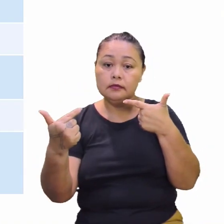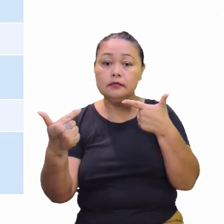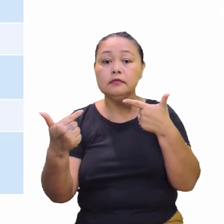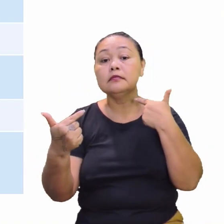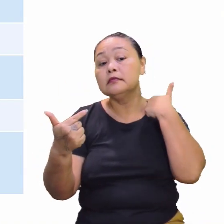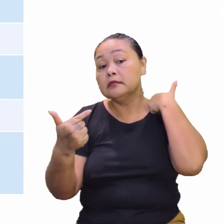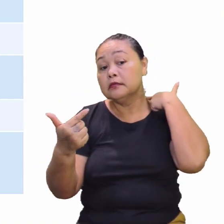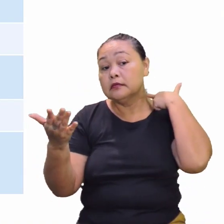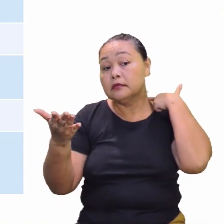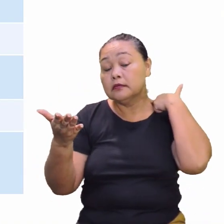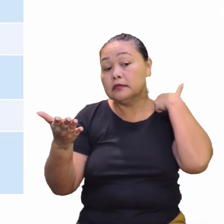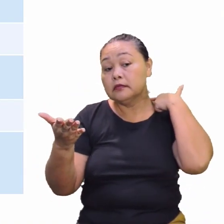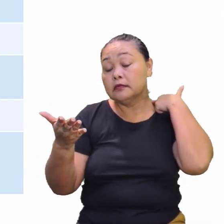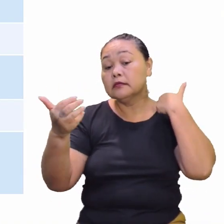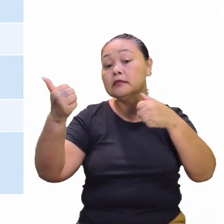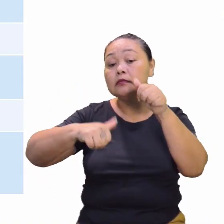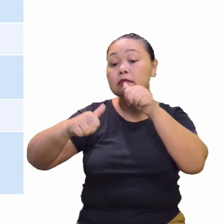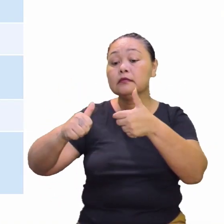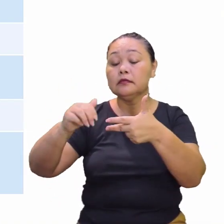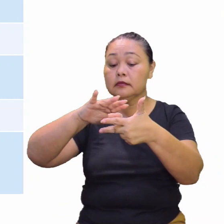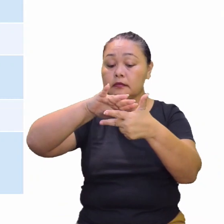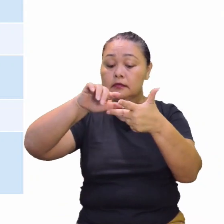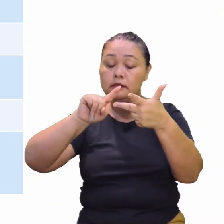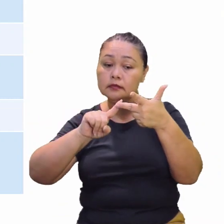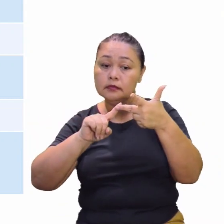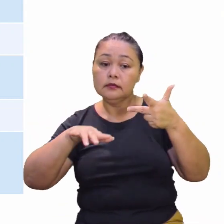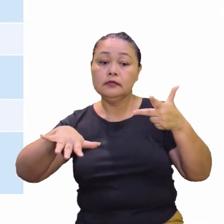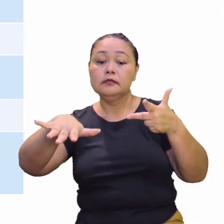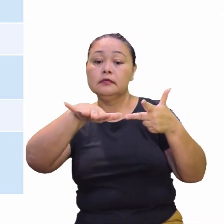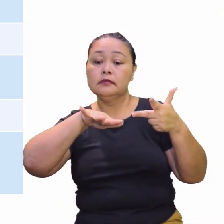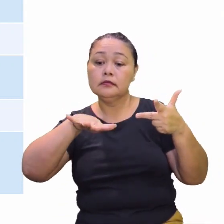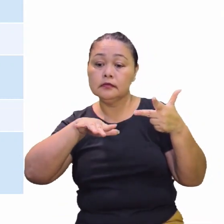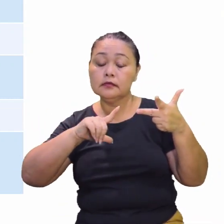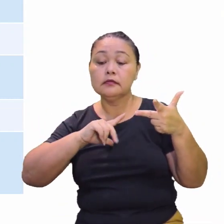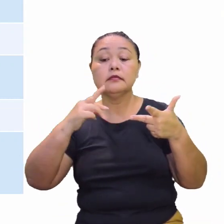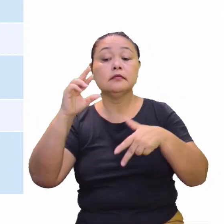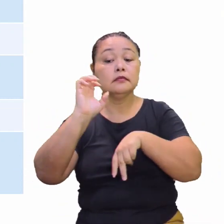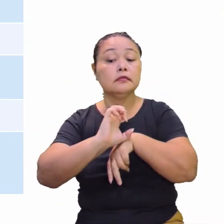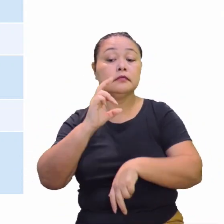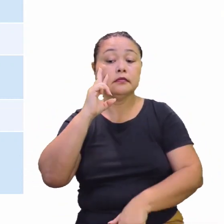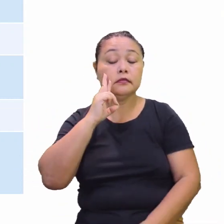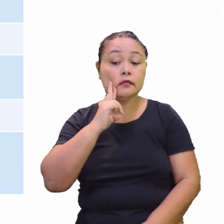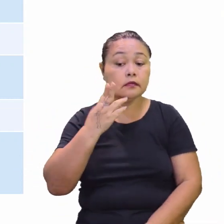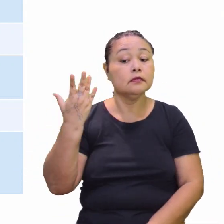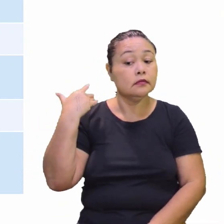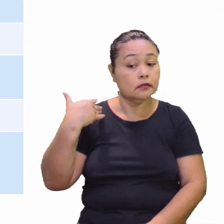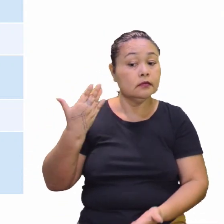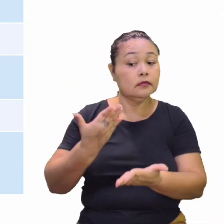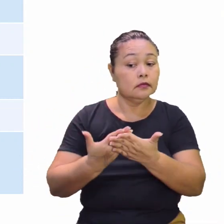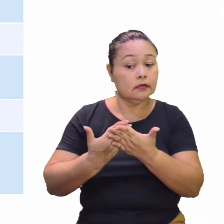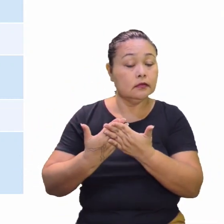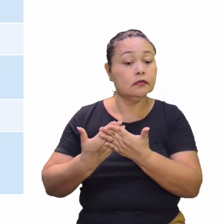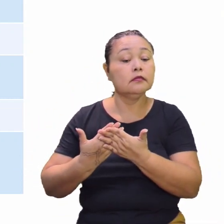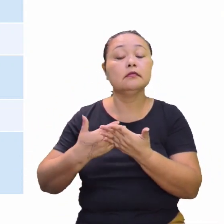secundário. Agora, analisando o setor terciário aqui de Rondônia. Então, já falamos em aulas também passadas que o